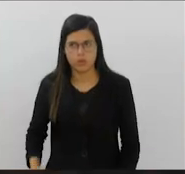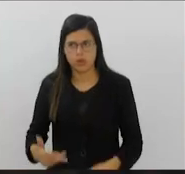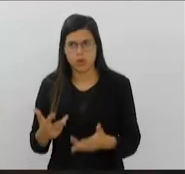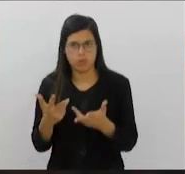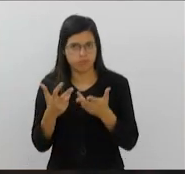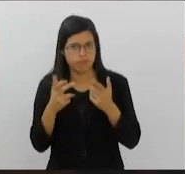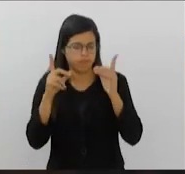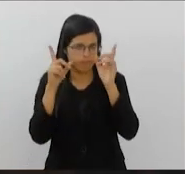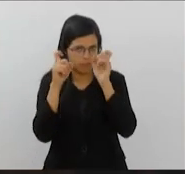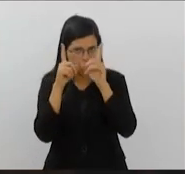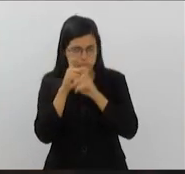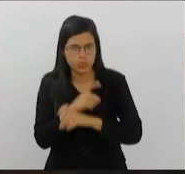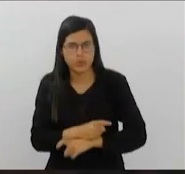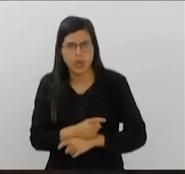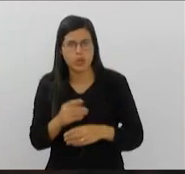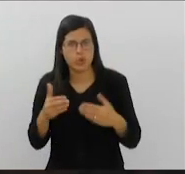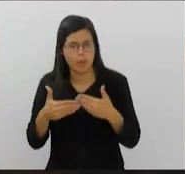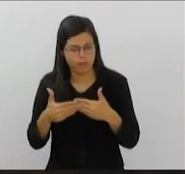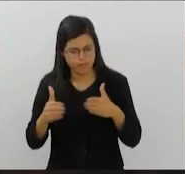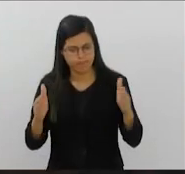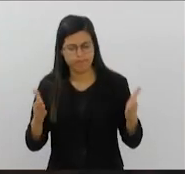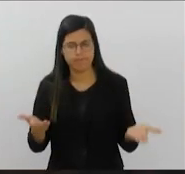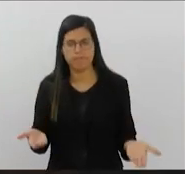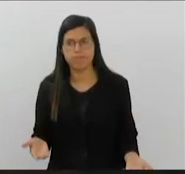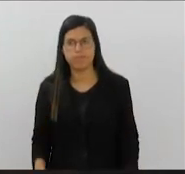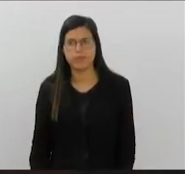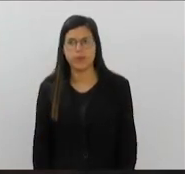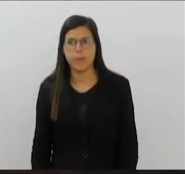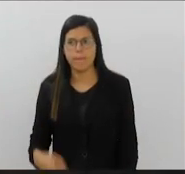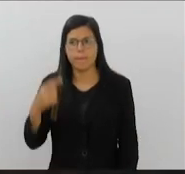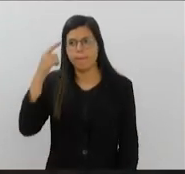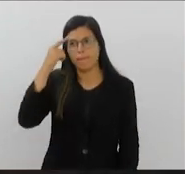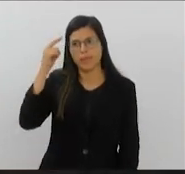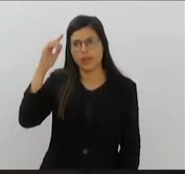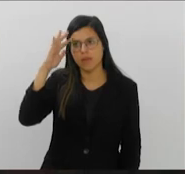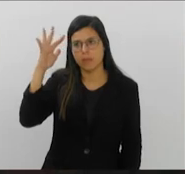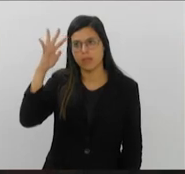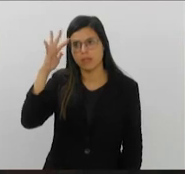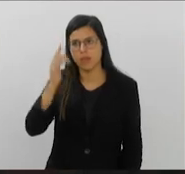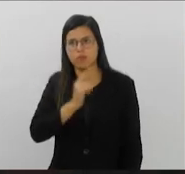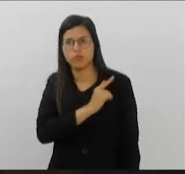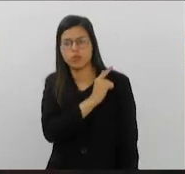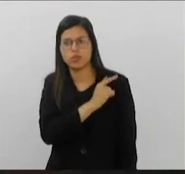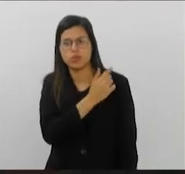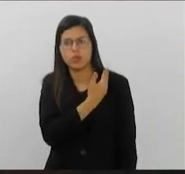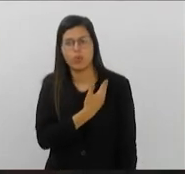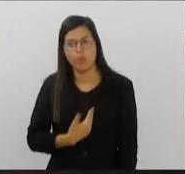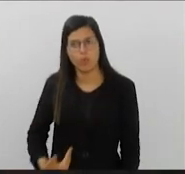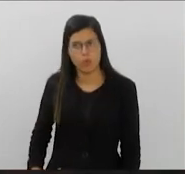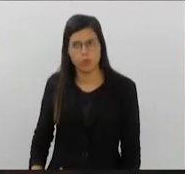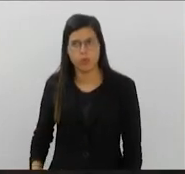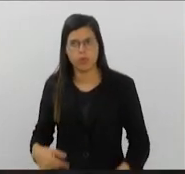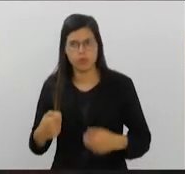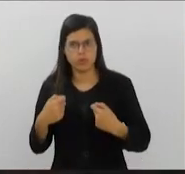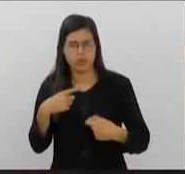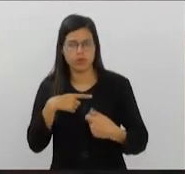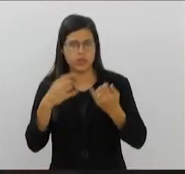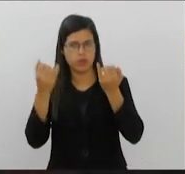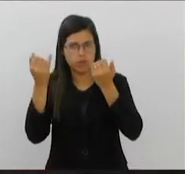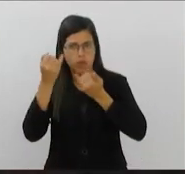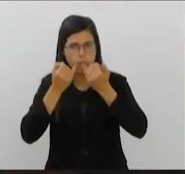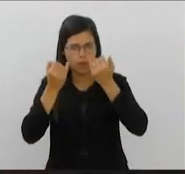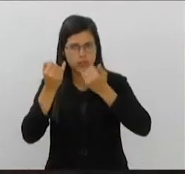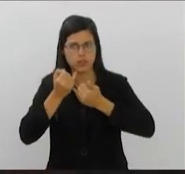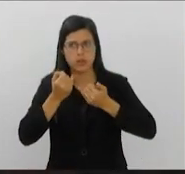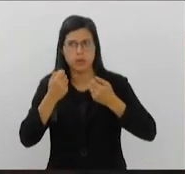para inaugurar aquilo. Então, eu imaginava que o gestor público ele tinha que ter informações, ele